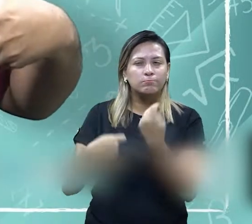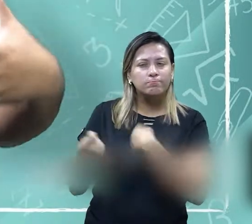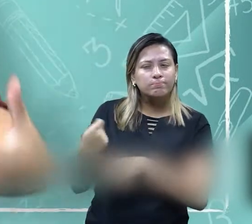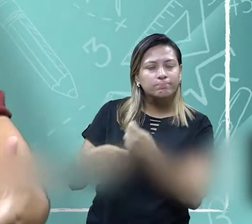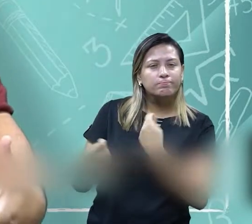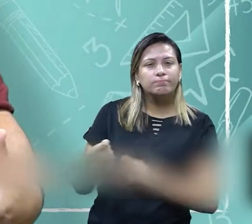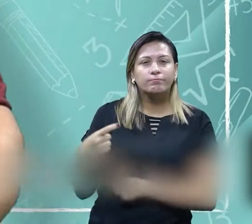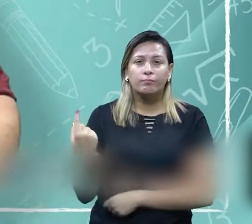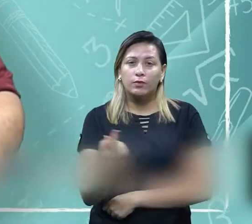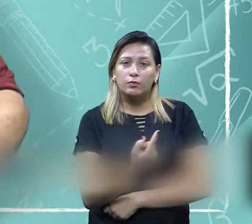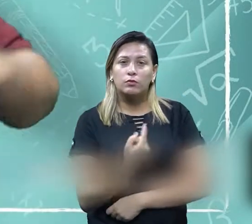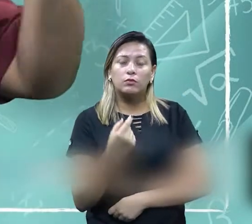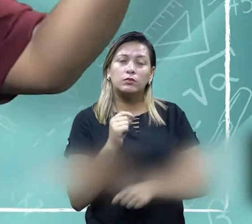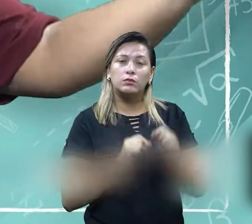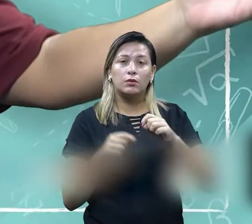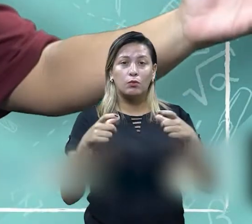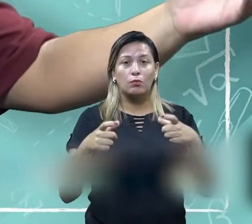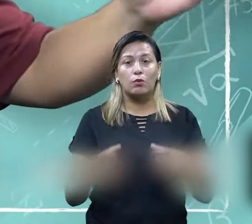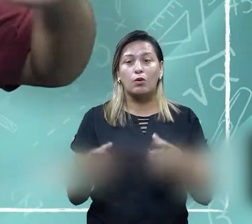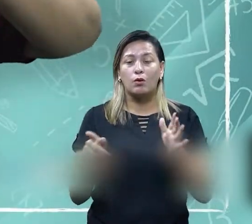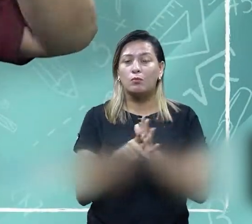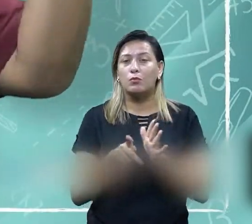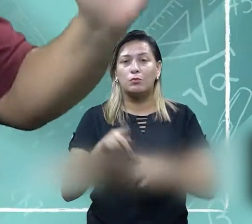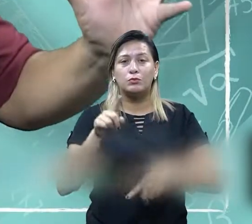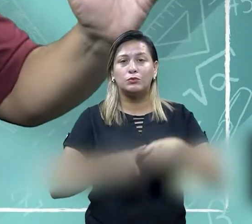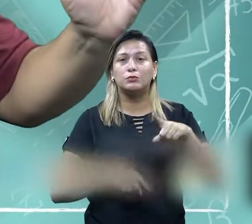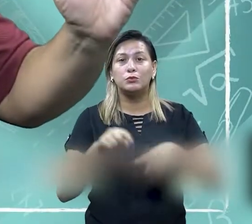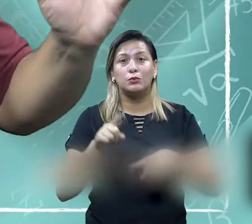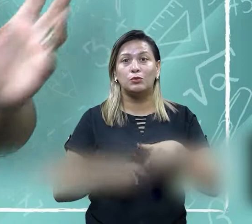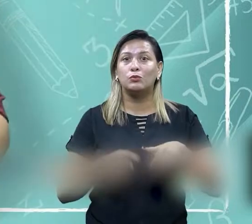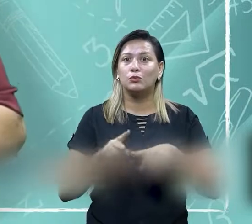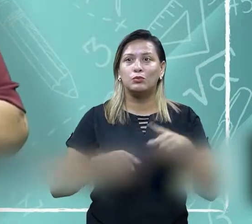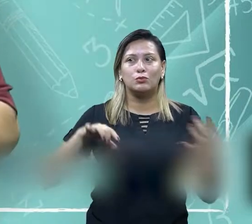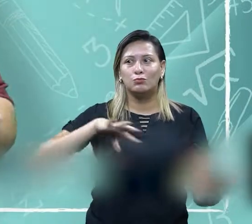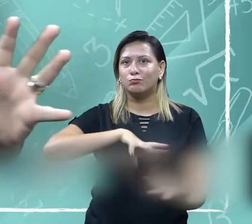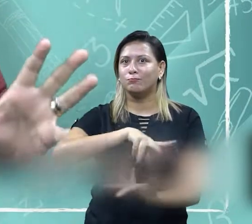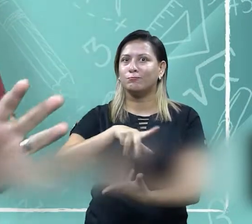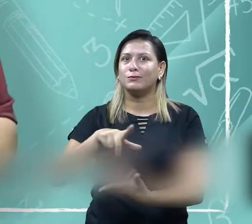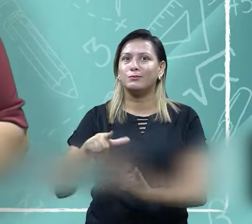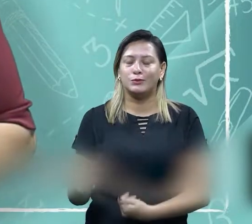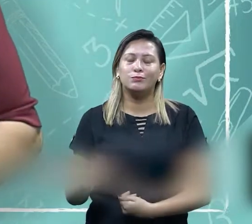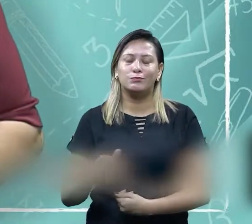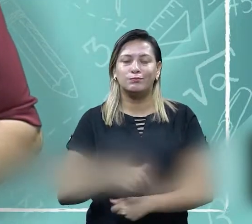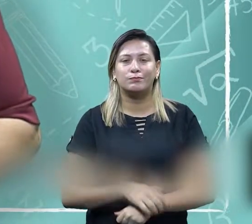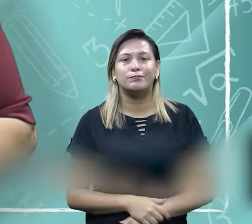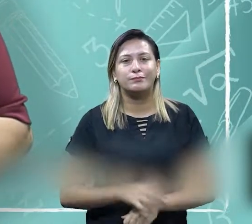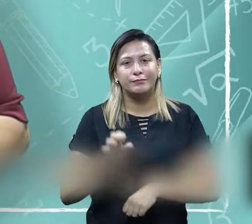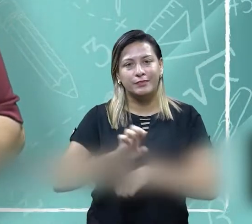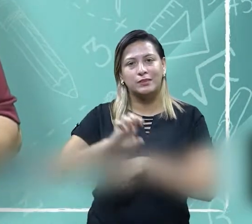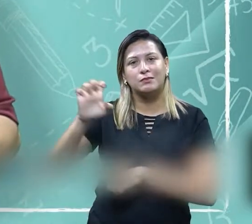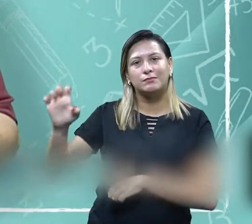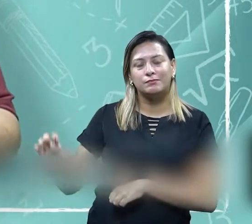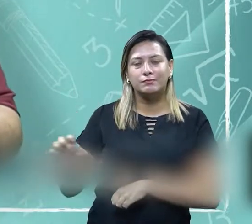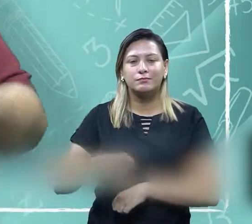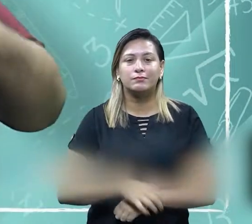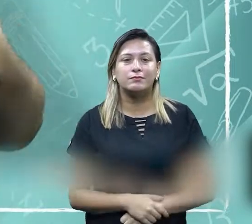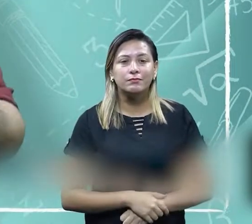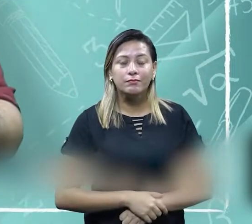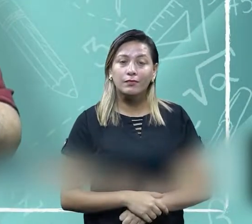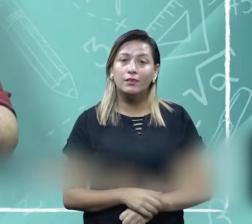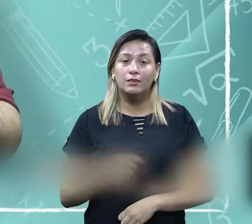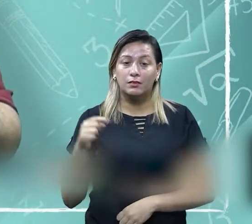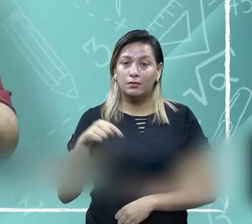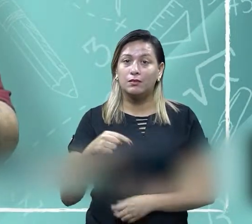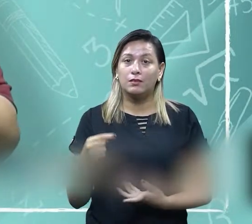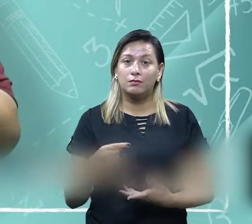um celeiro de produtos para o mundo. Então isso nos torna muito